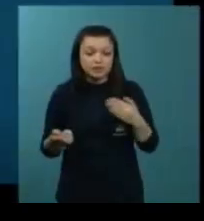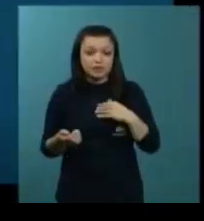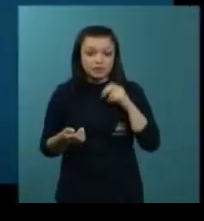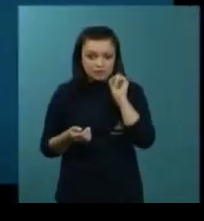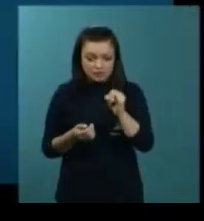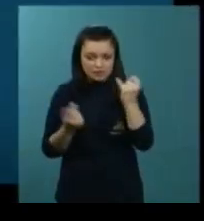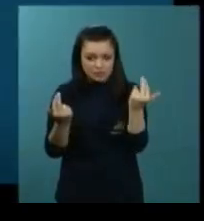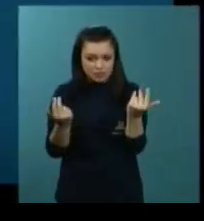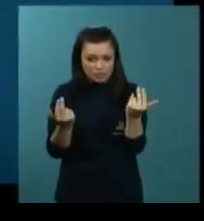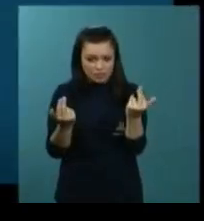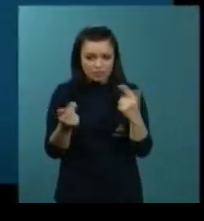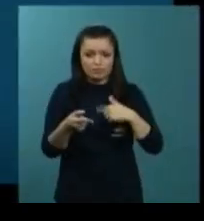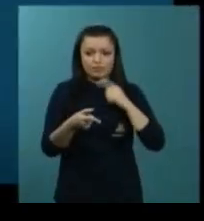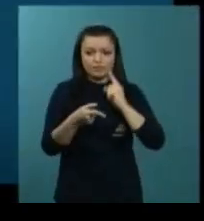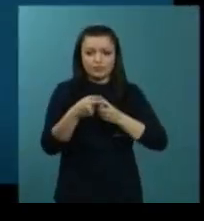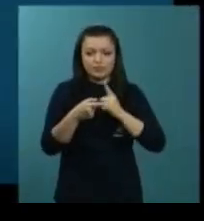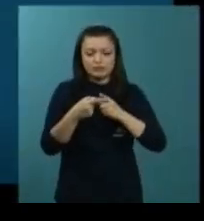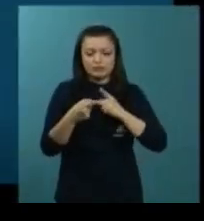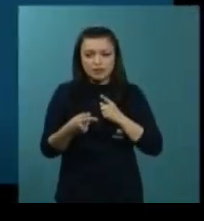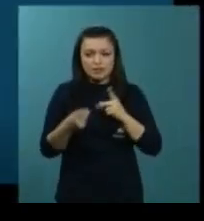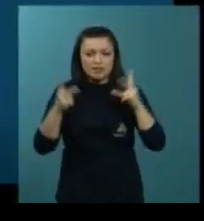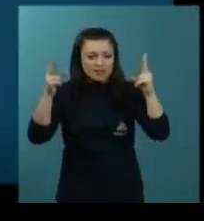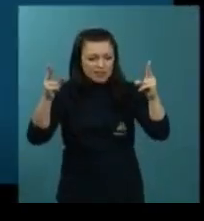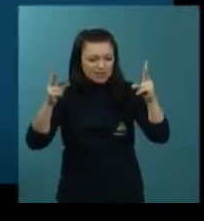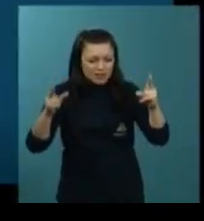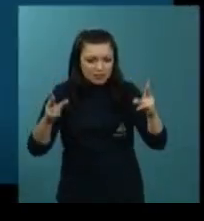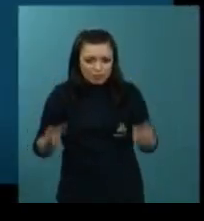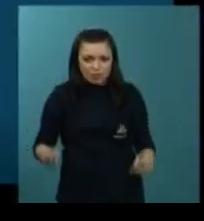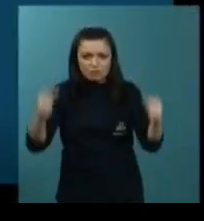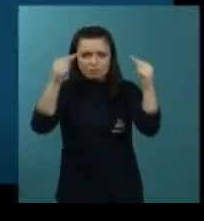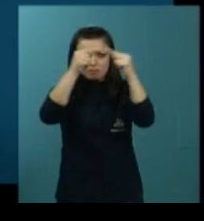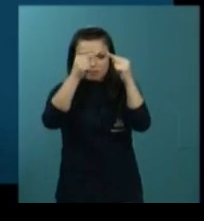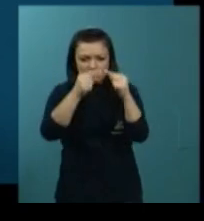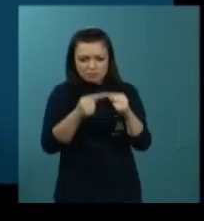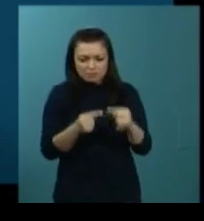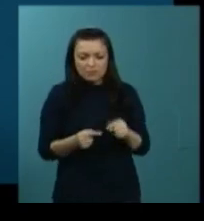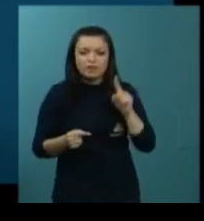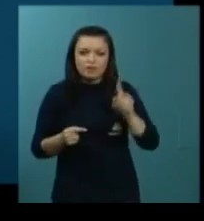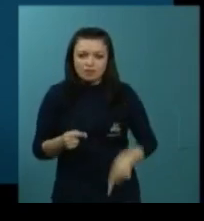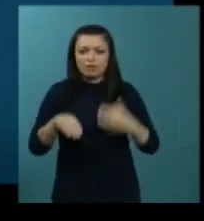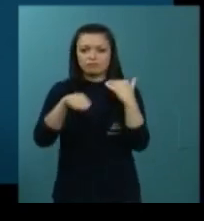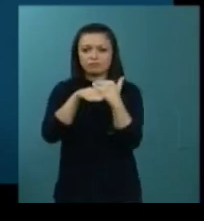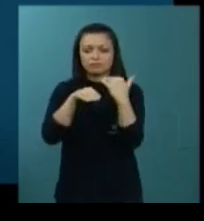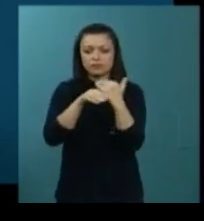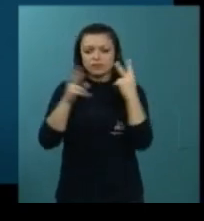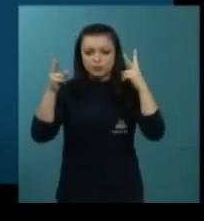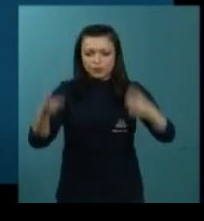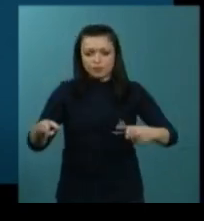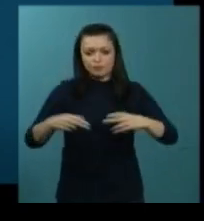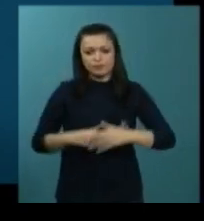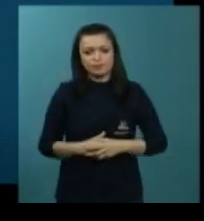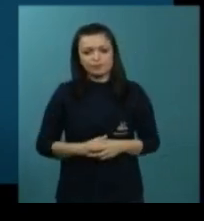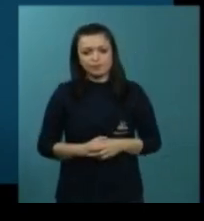iguais quando eles possuem exatamente os mesmos elementos.